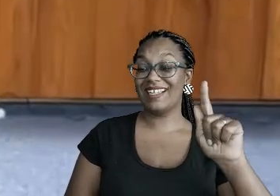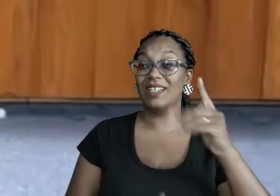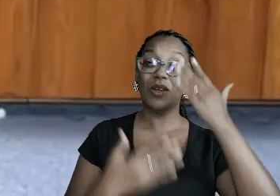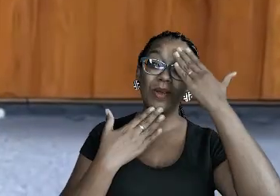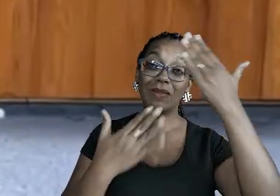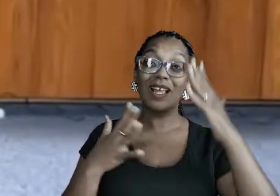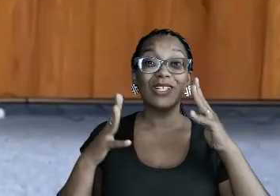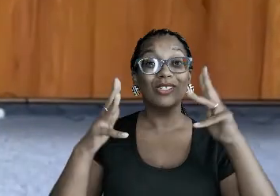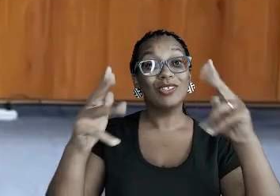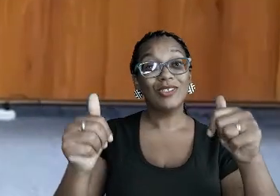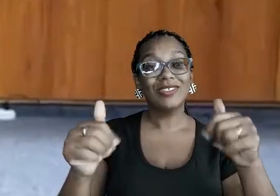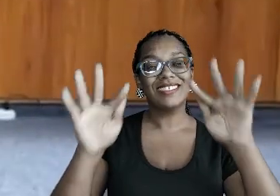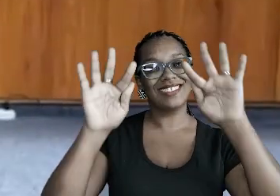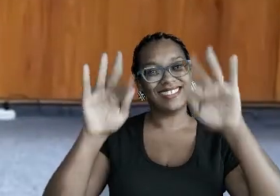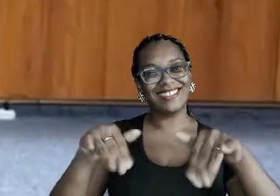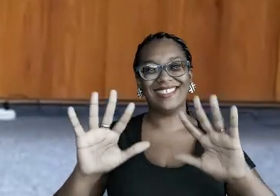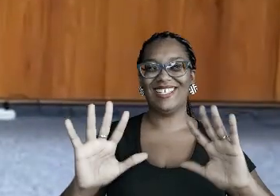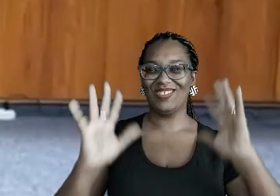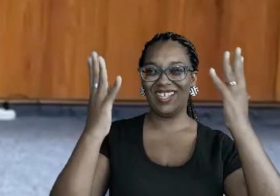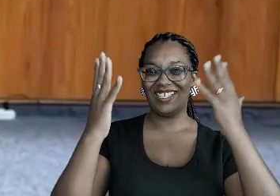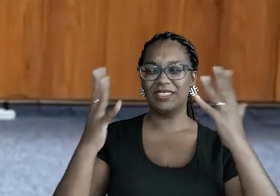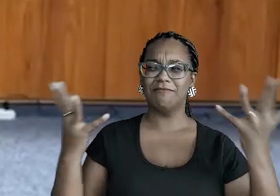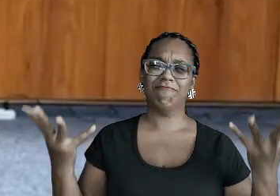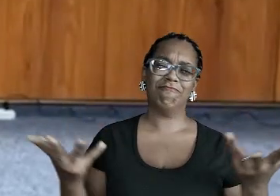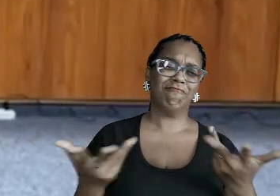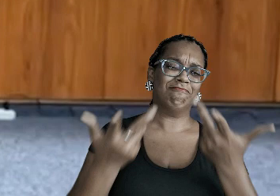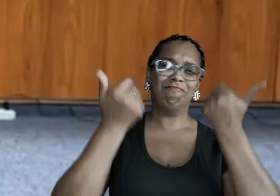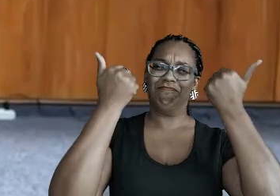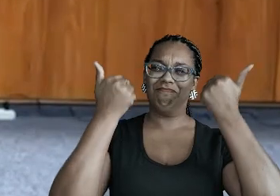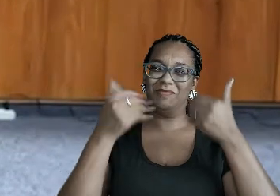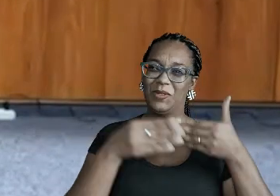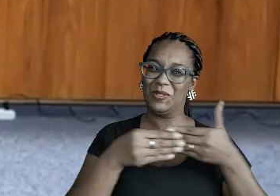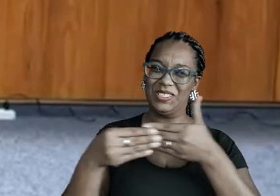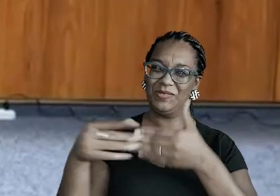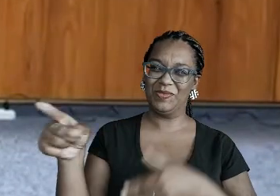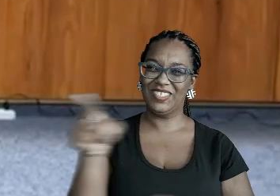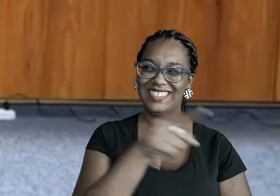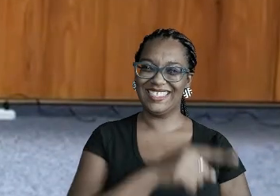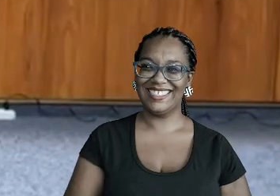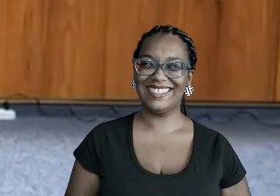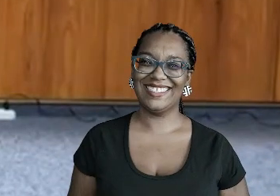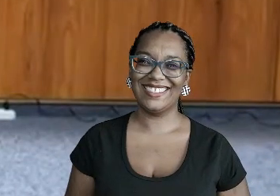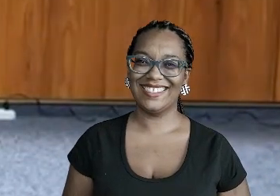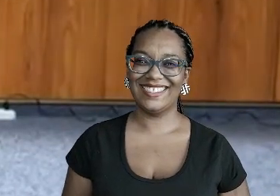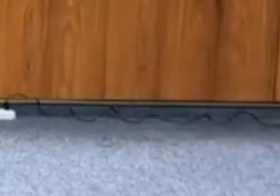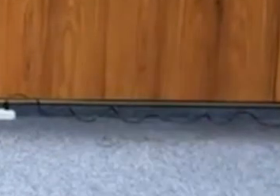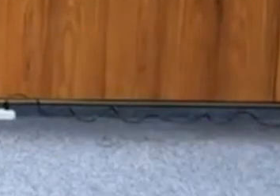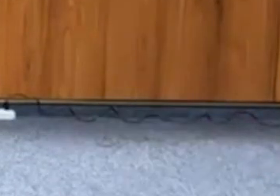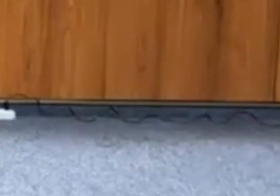todos está encerrado este evento brilhantemente conduzir para vocês